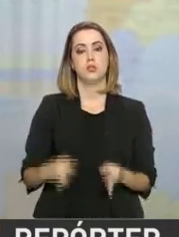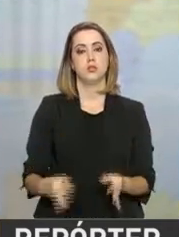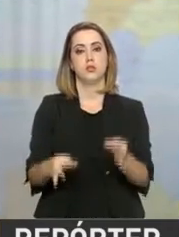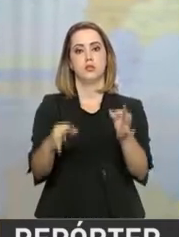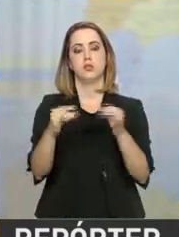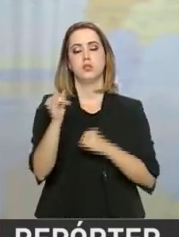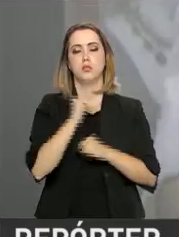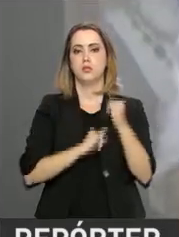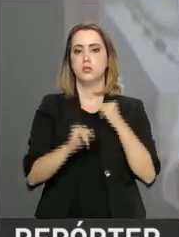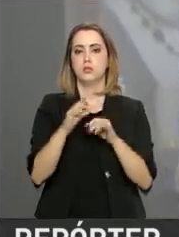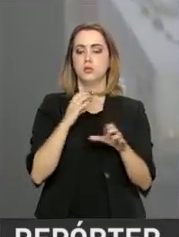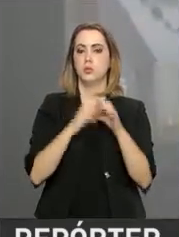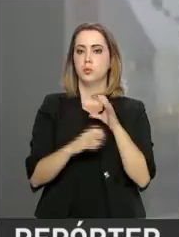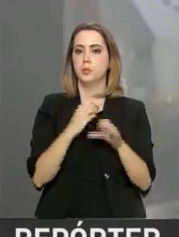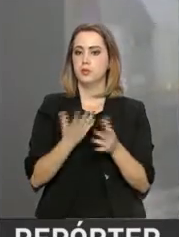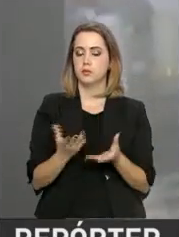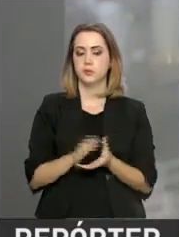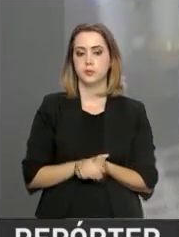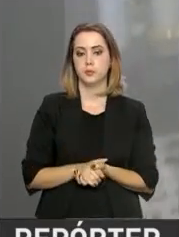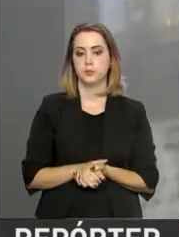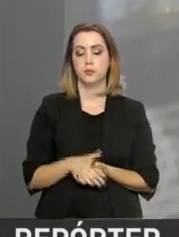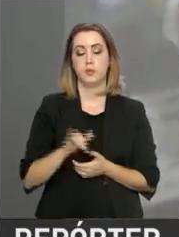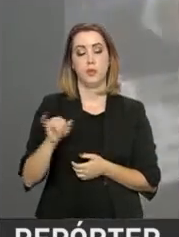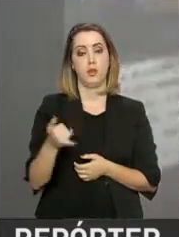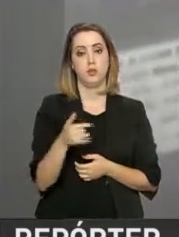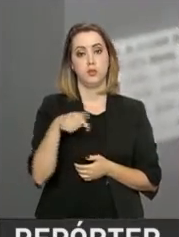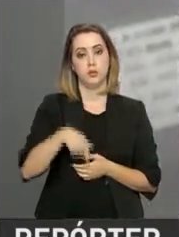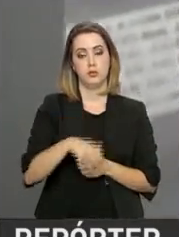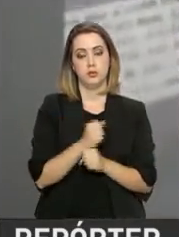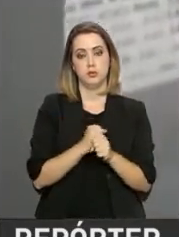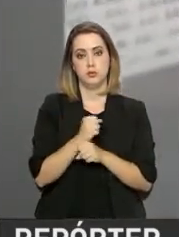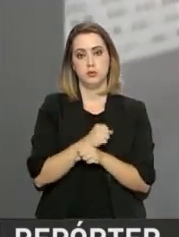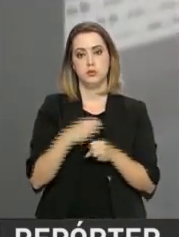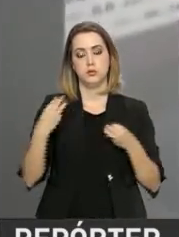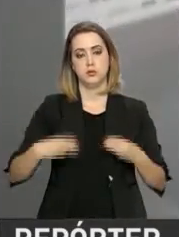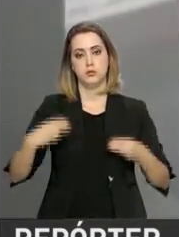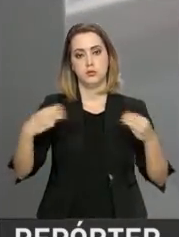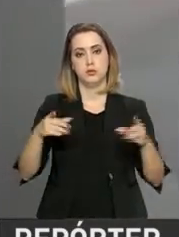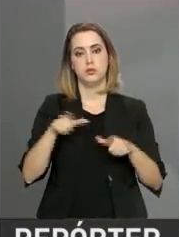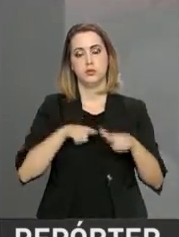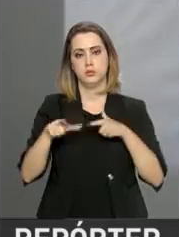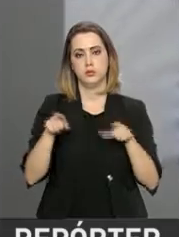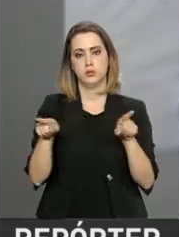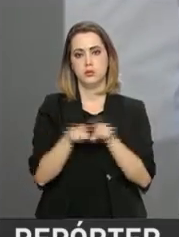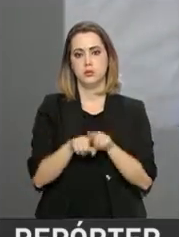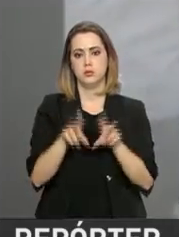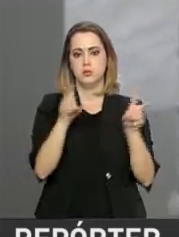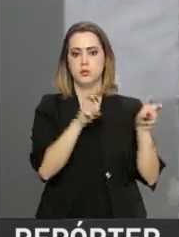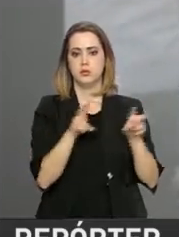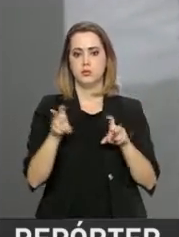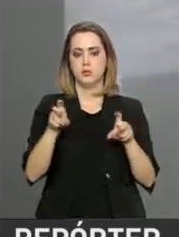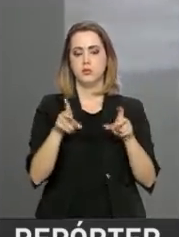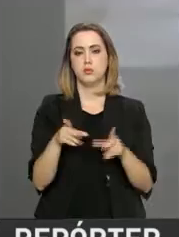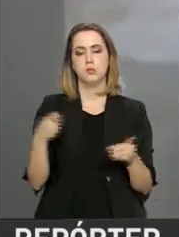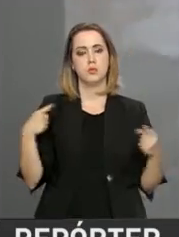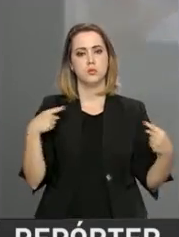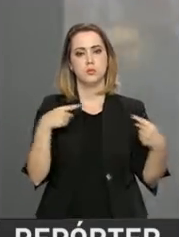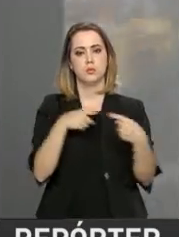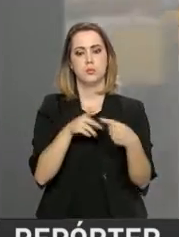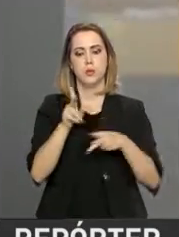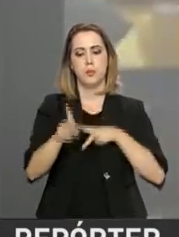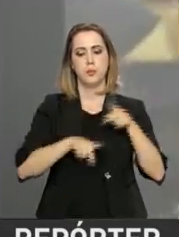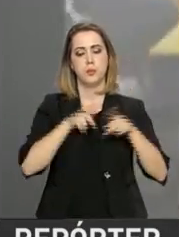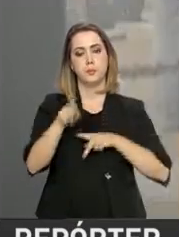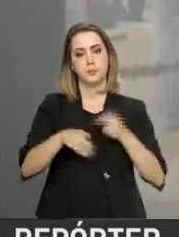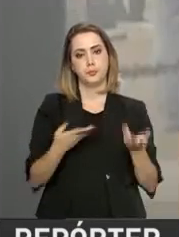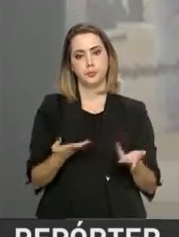e comunicação. Desde janeiro deste ano, os ministros do trabalho também têm se reunido para debater temas que atingem diretamente a população